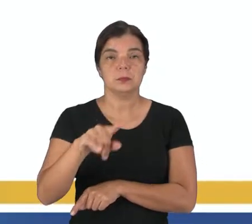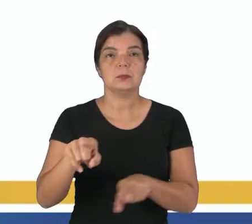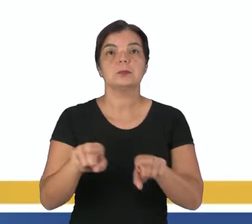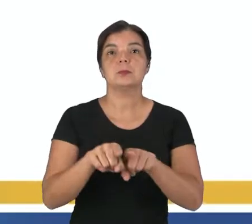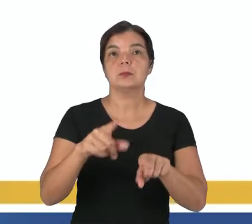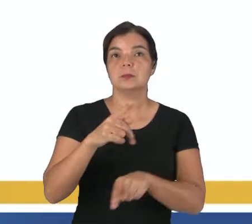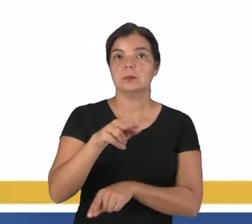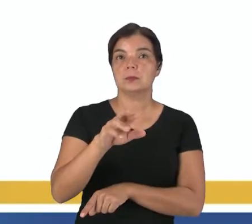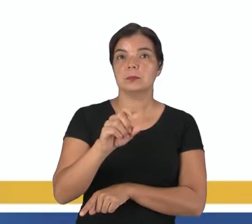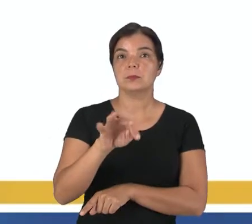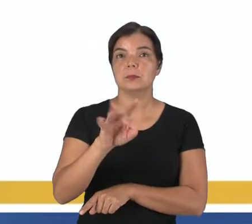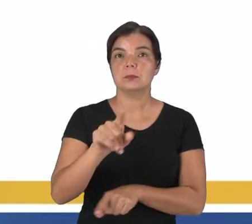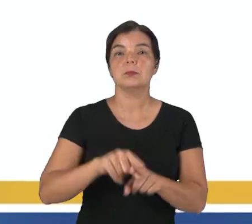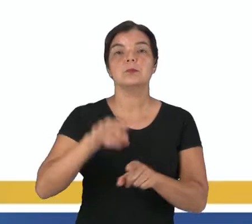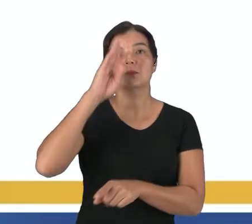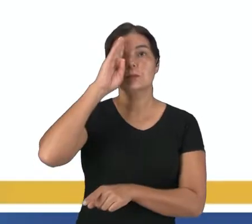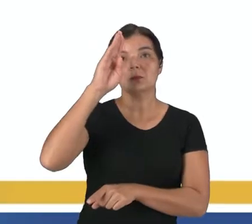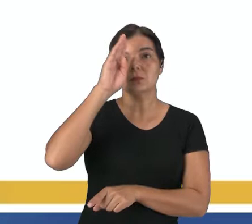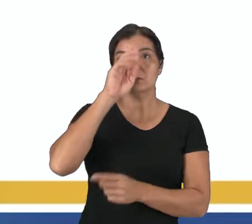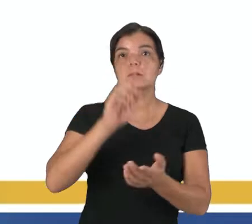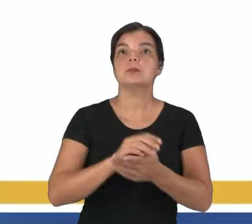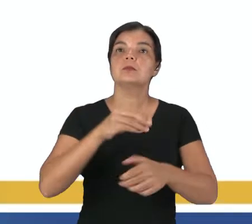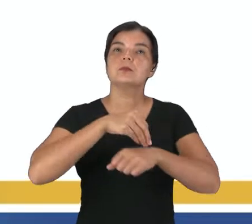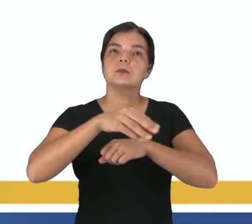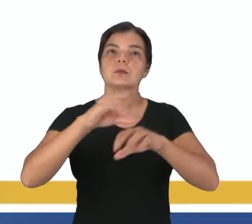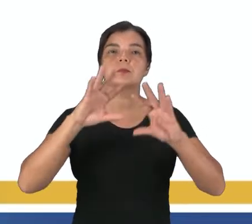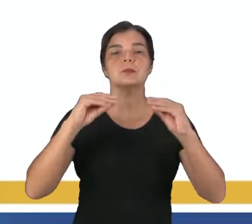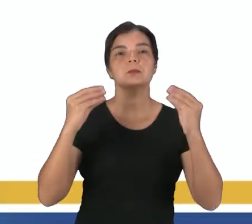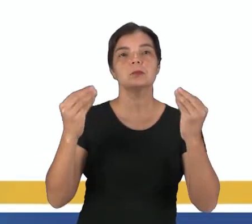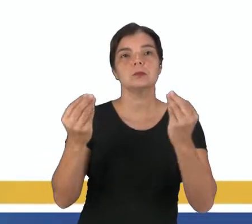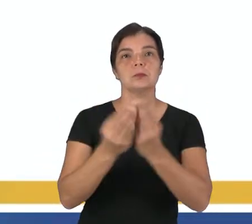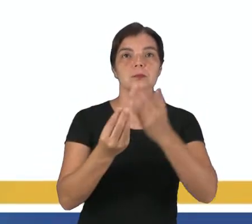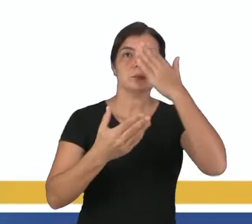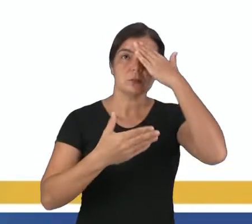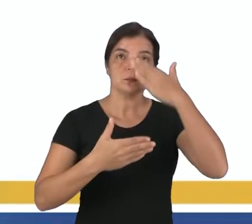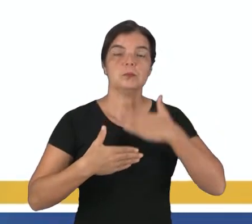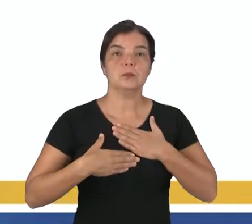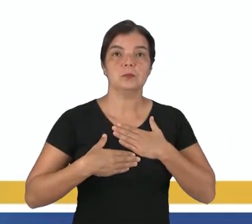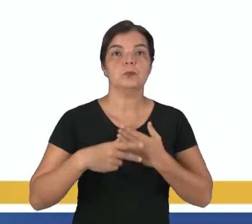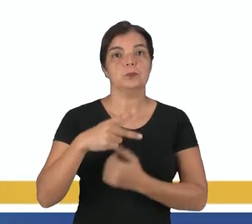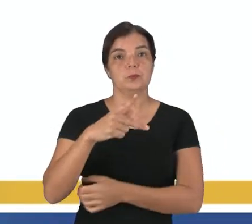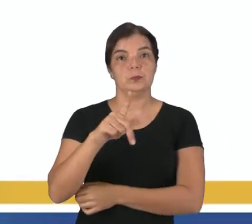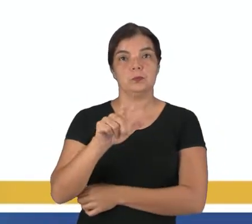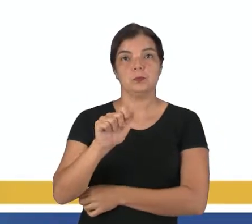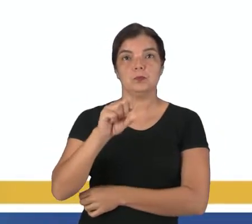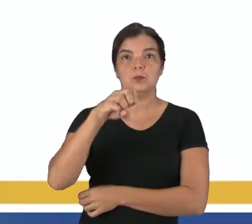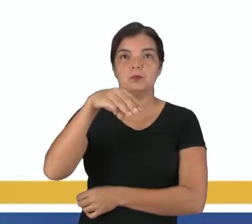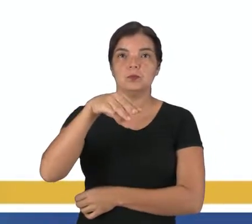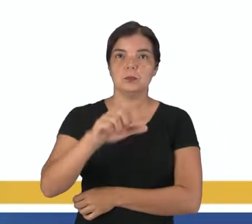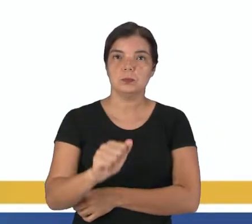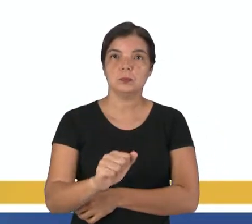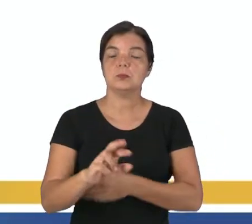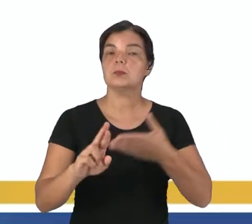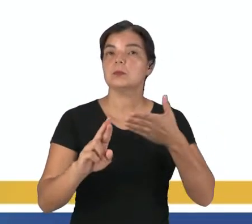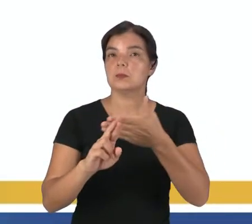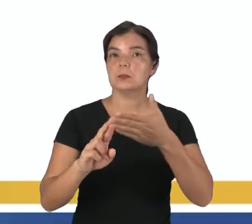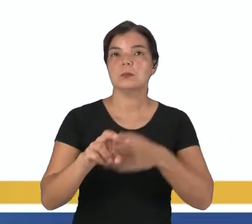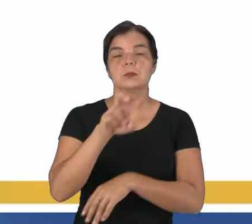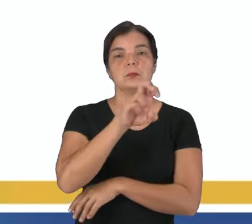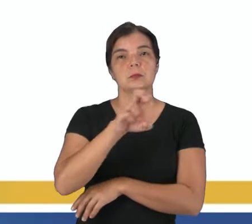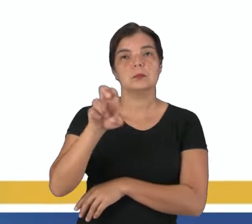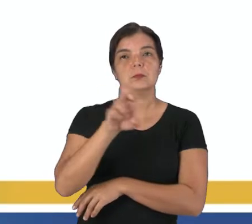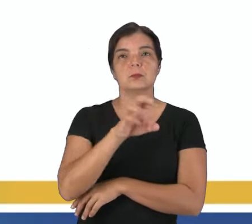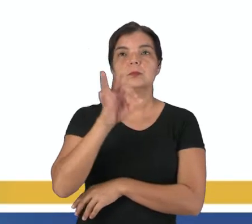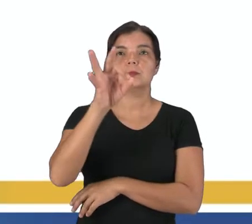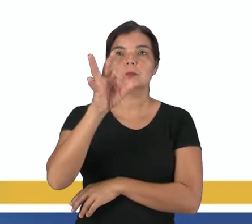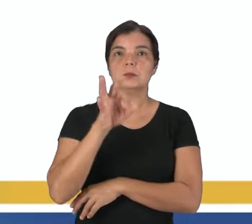minerais e proteínas. A sua principal função é transportar substâncias pelo corpo. O plasma ele